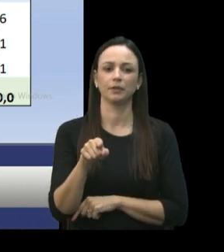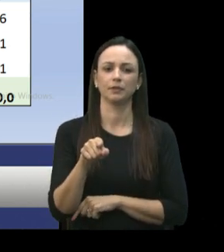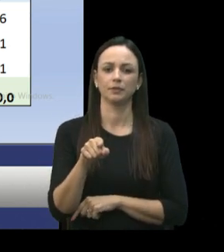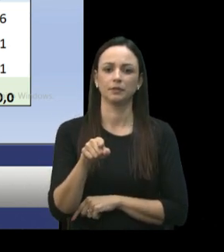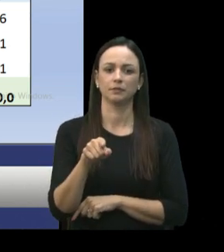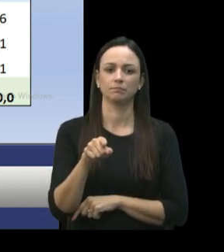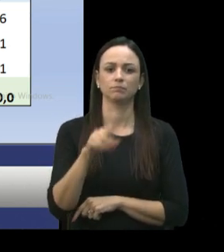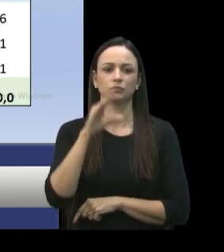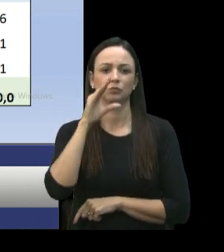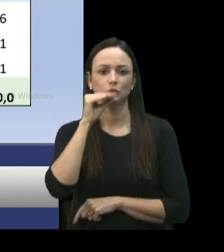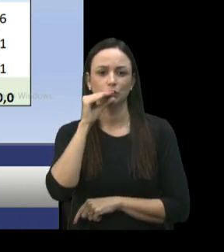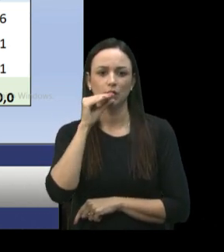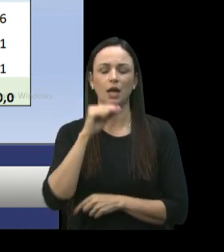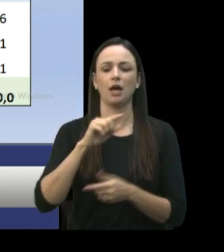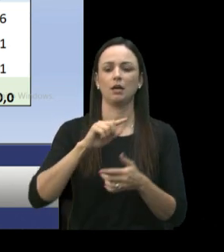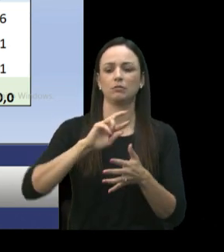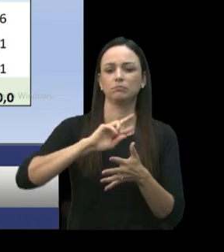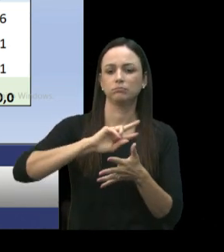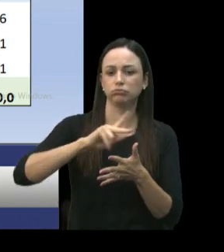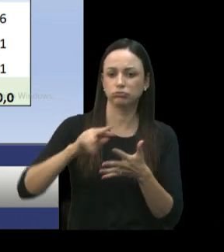Pessoal e encargos sociais,